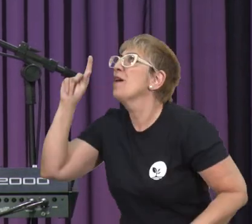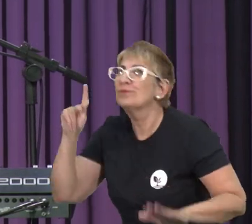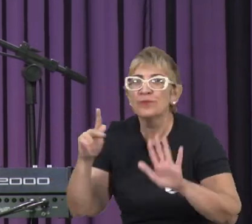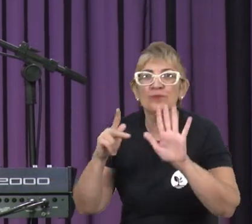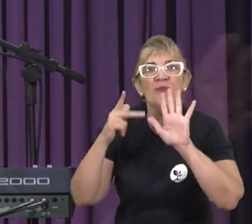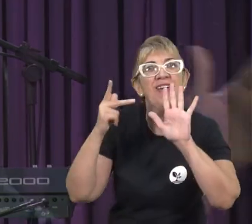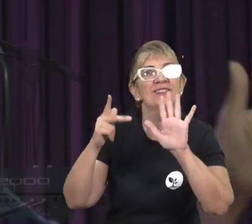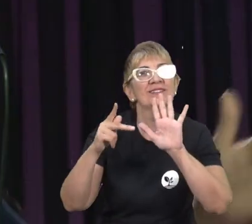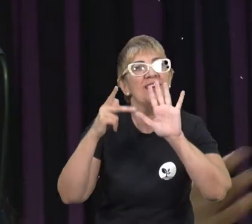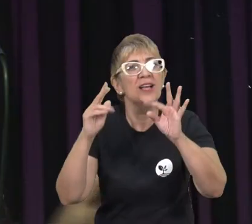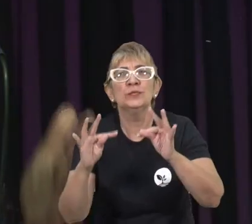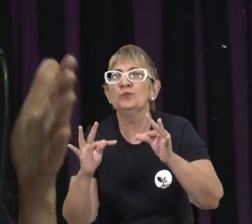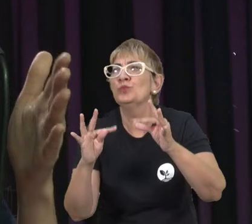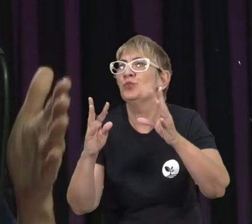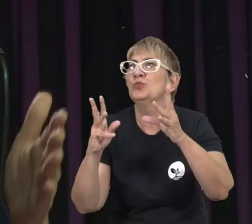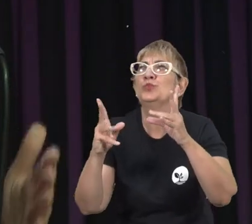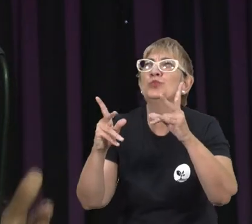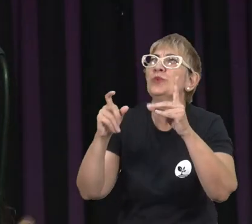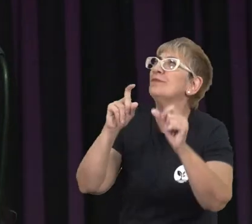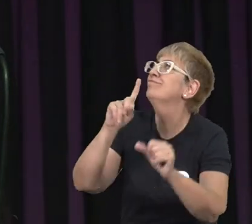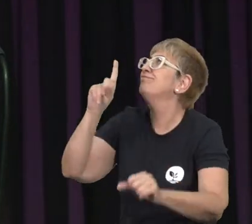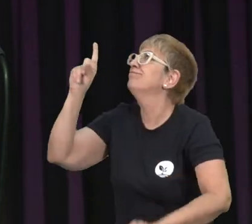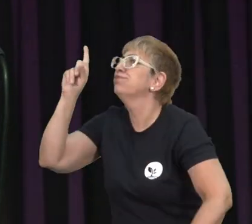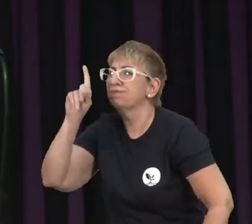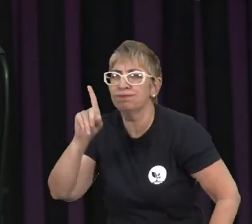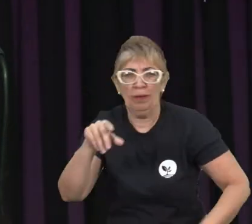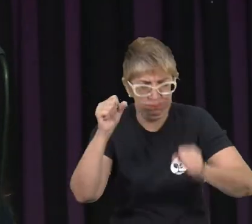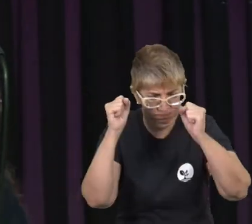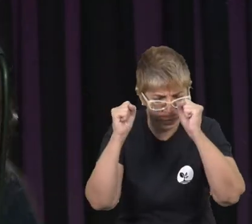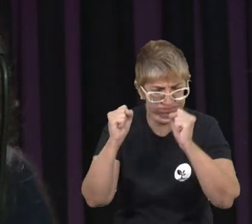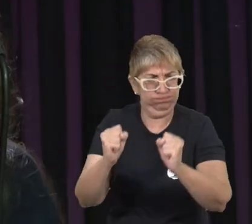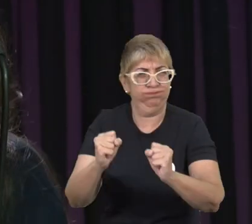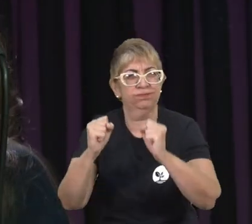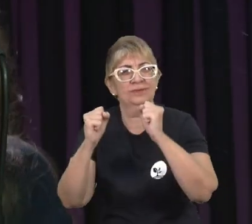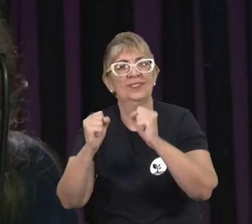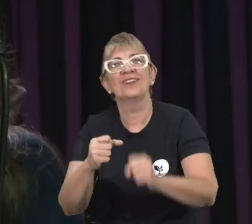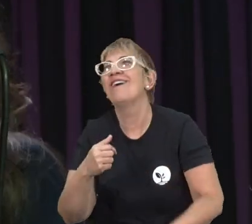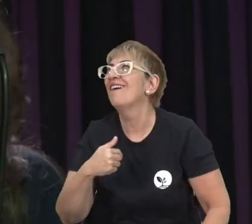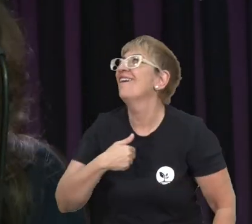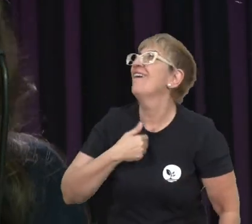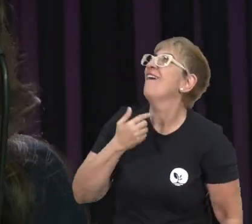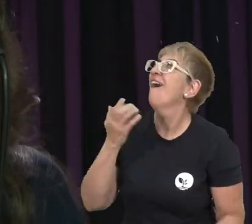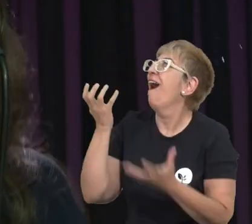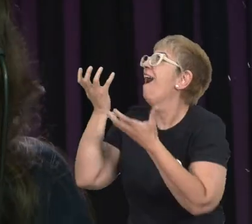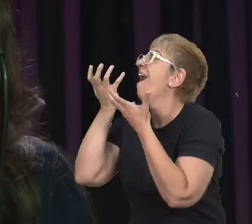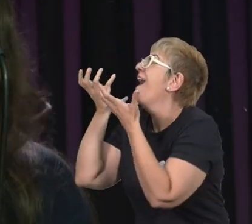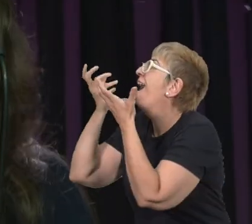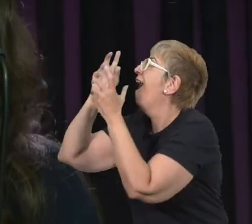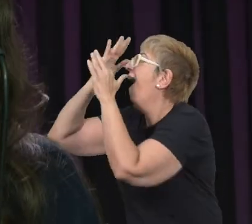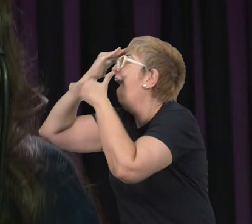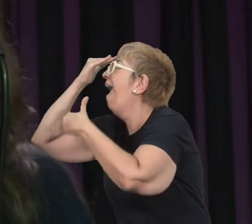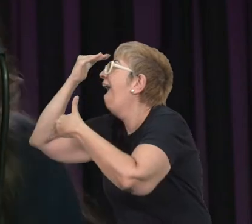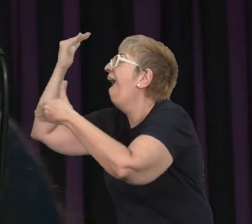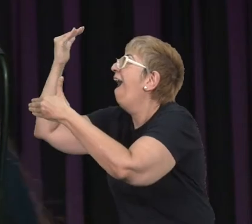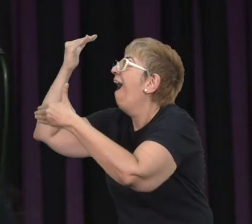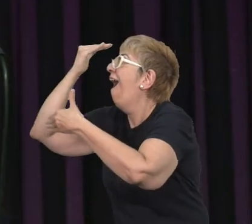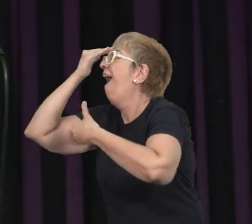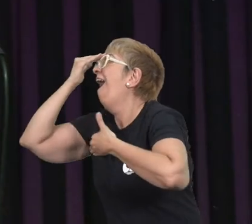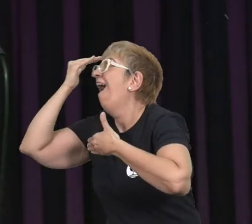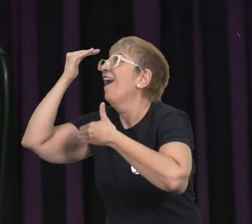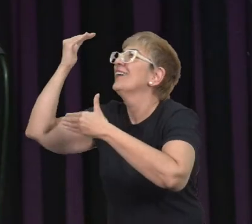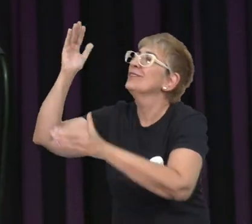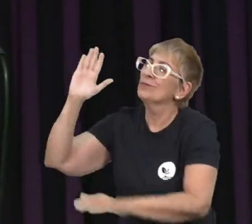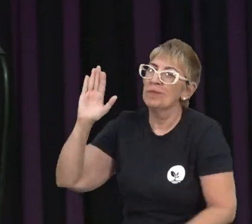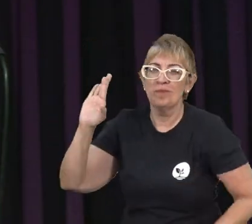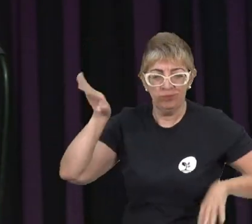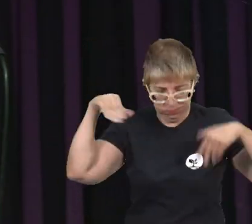tuas promessas em tudo que és, eu quero te agradecer. Obrigado, Deus.